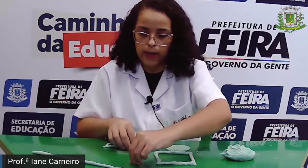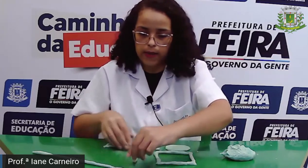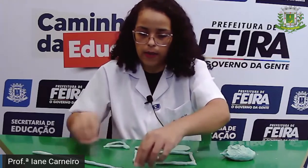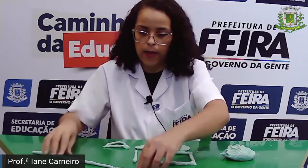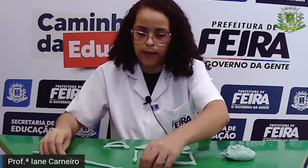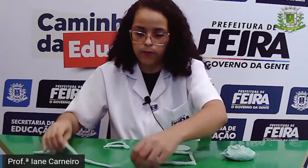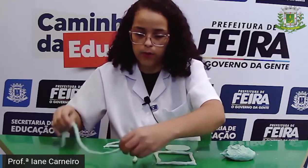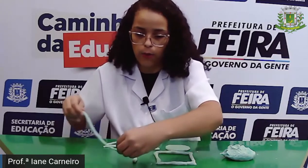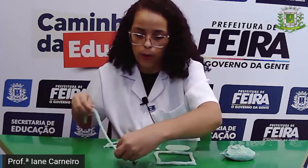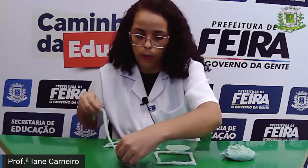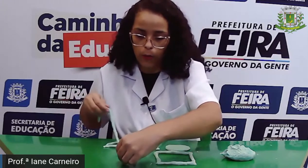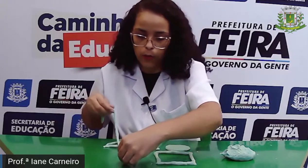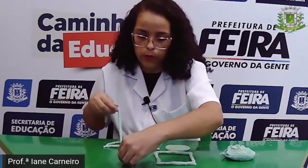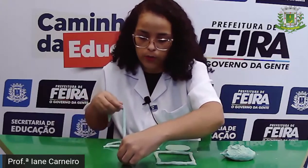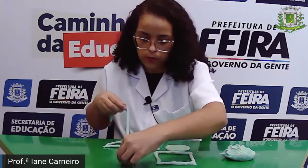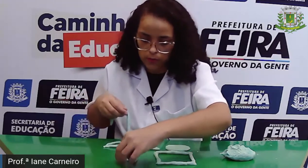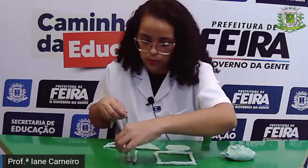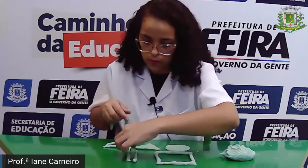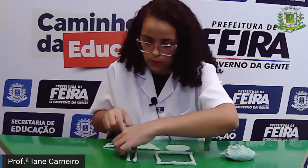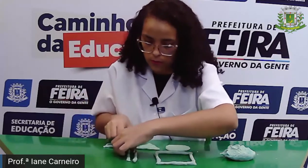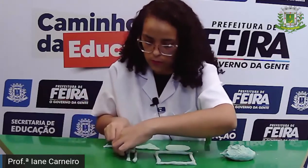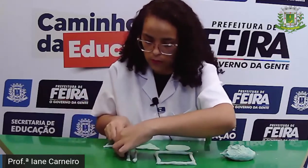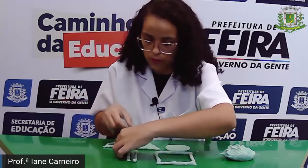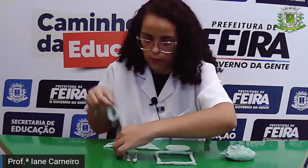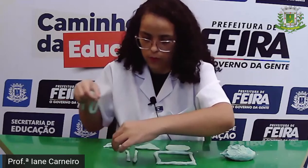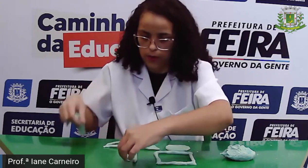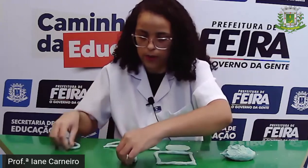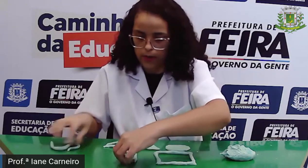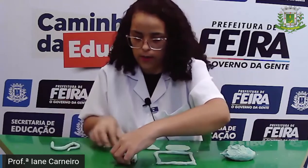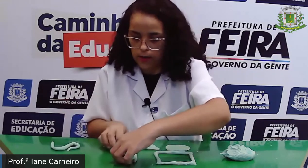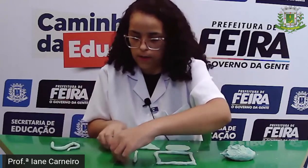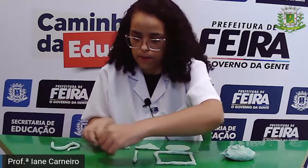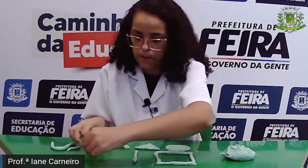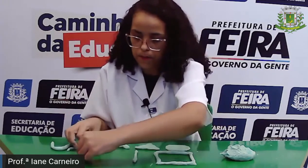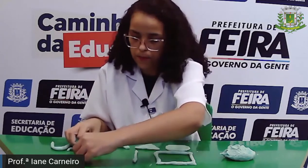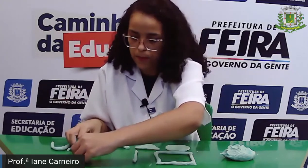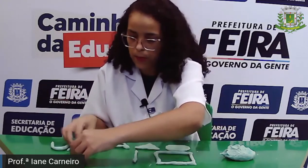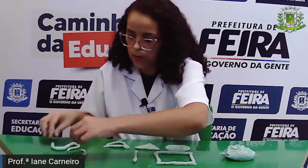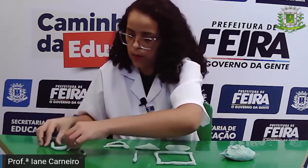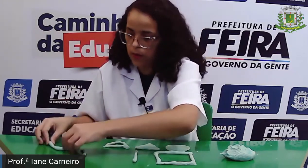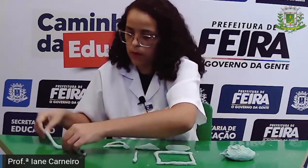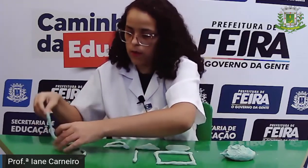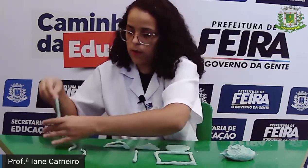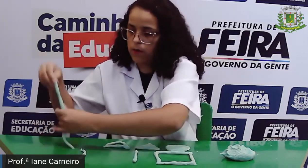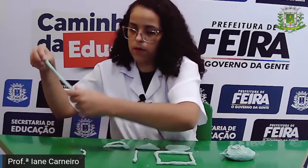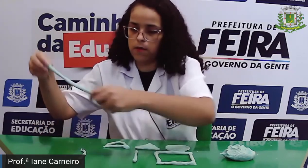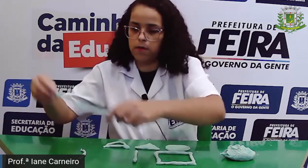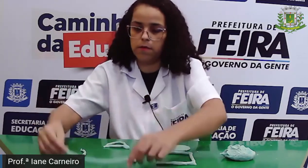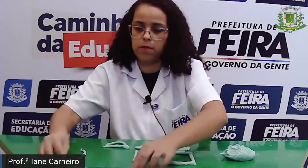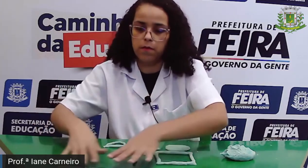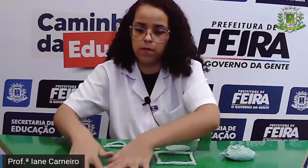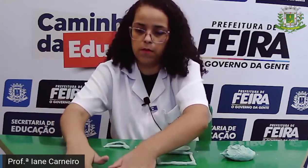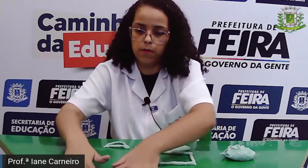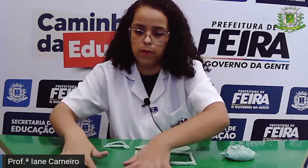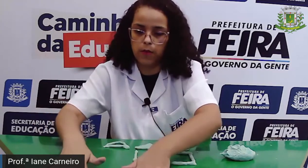Vou botar aqui esse lado igual ao outro. Tá aqui.